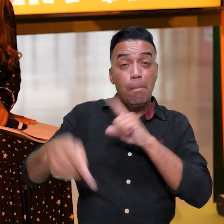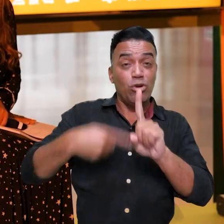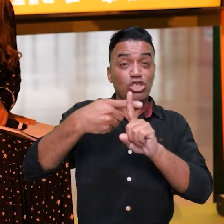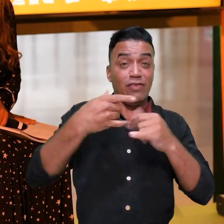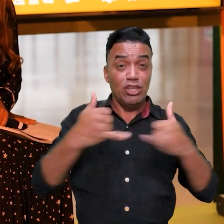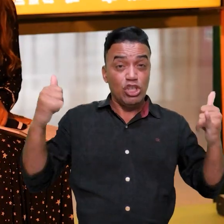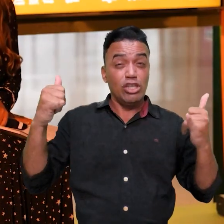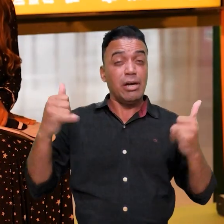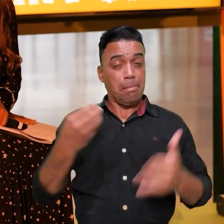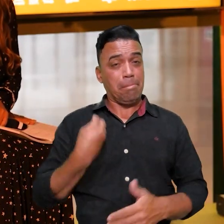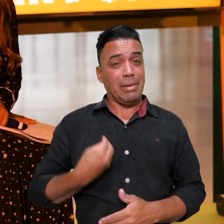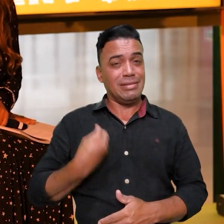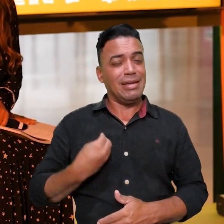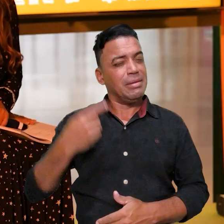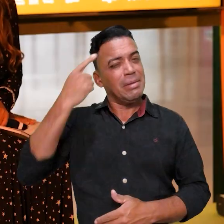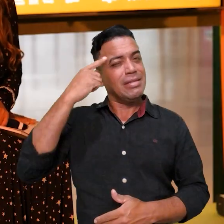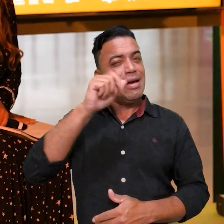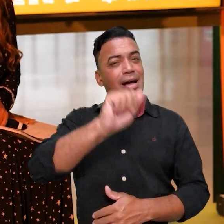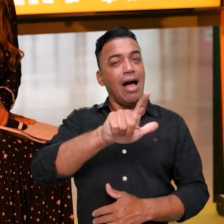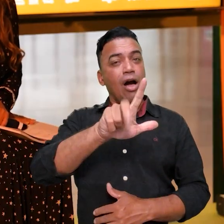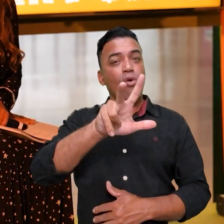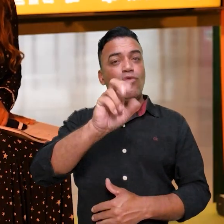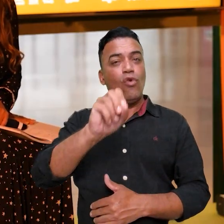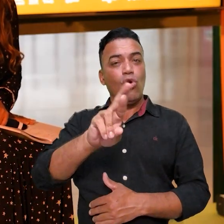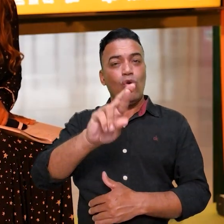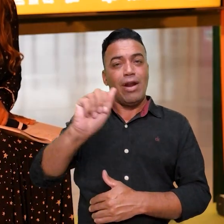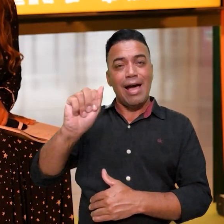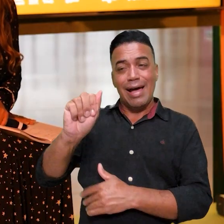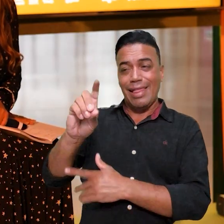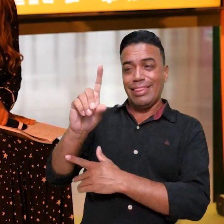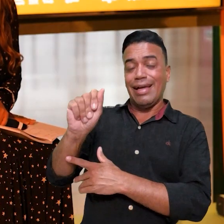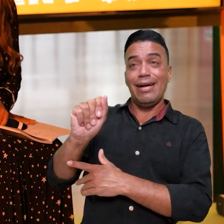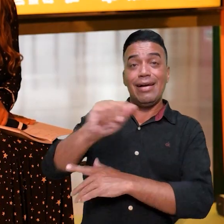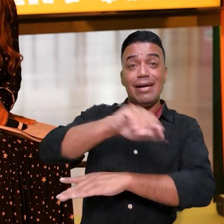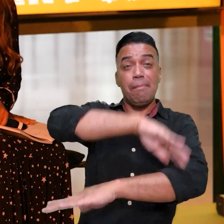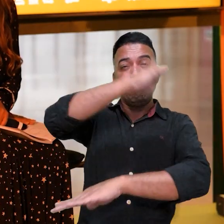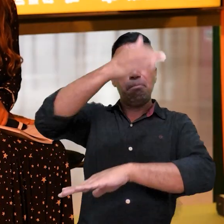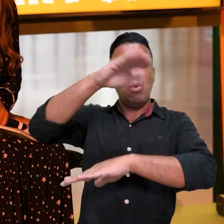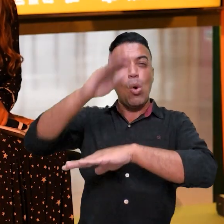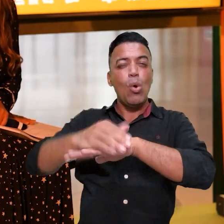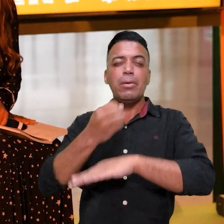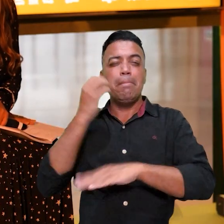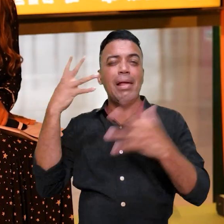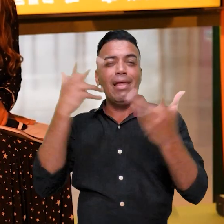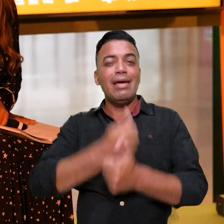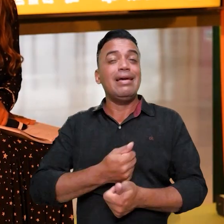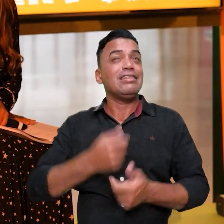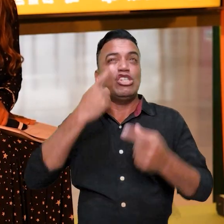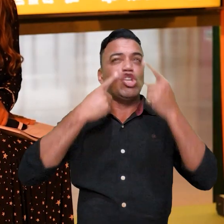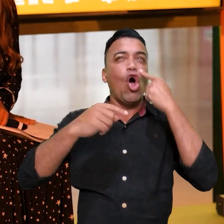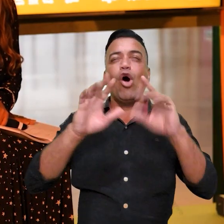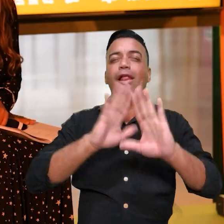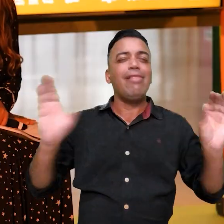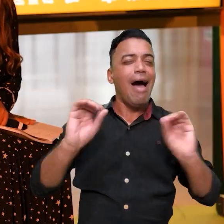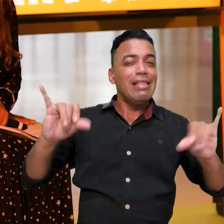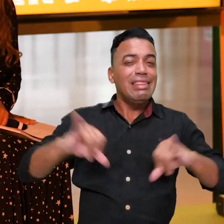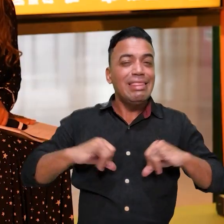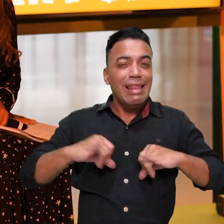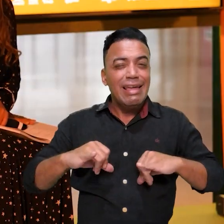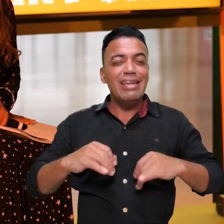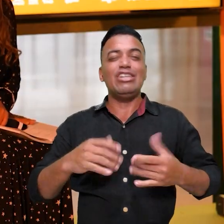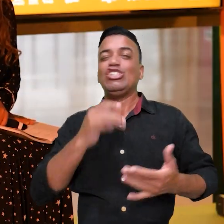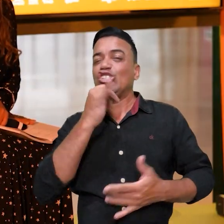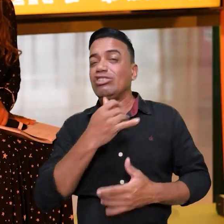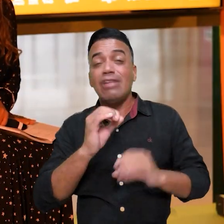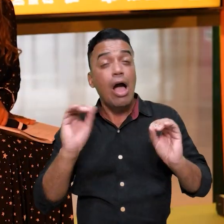presente, assim, por exemplo, se a gente pensar em Alvorada lá no morro, que beleza, ninguém chora, não há tristeza, ninguém sente de sabor. Olha como